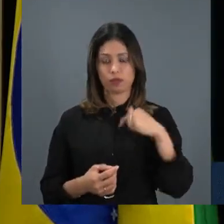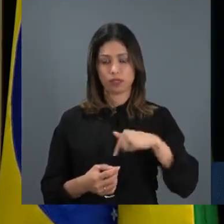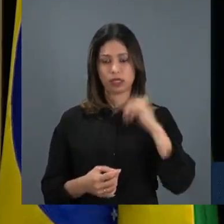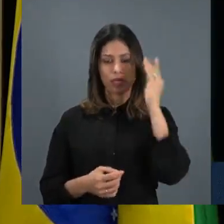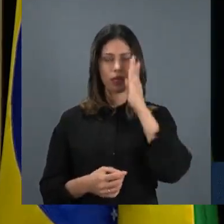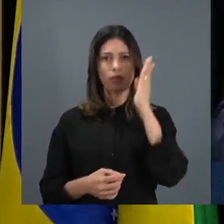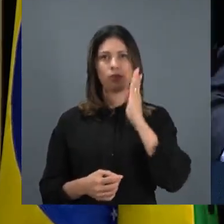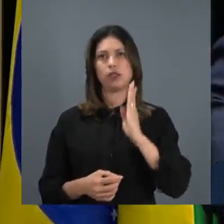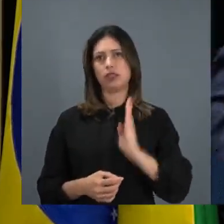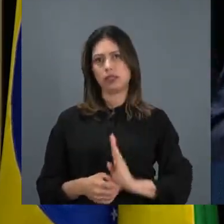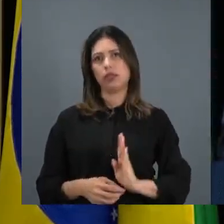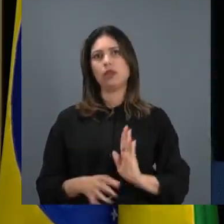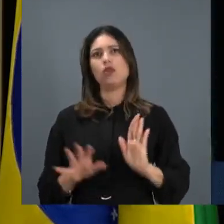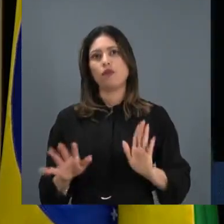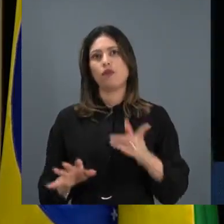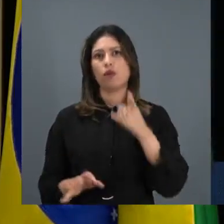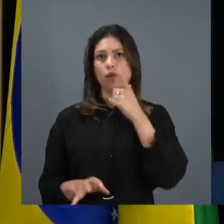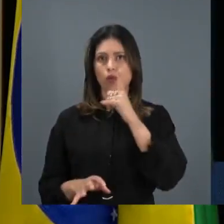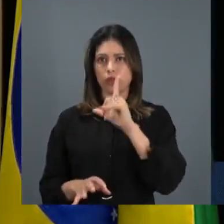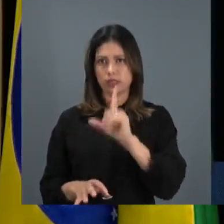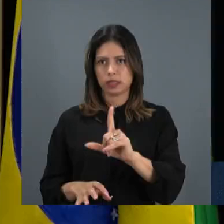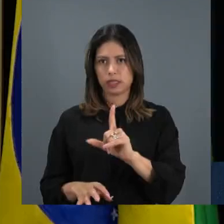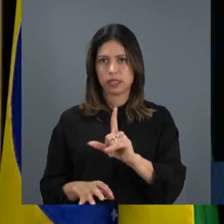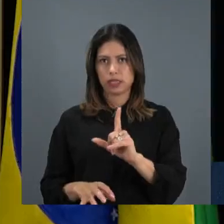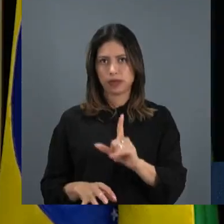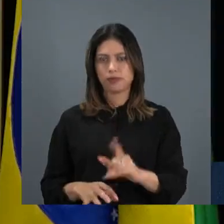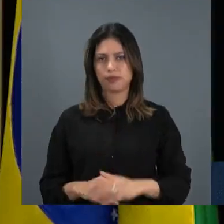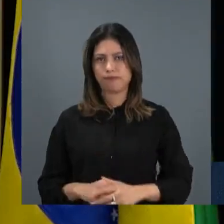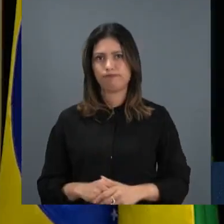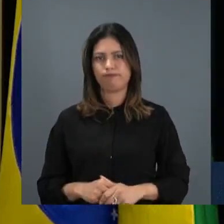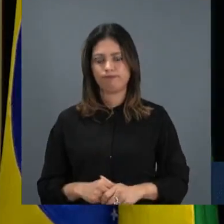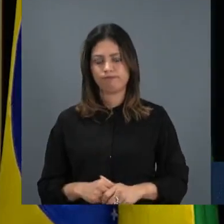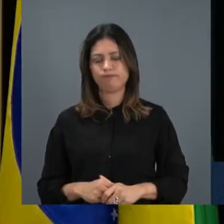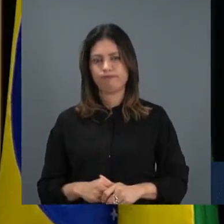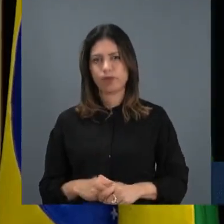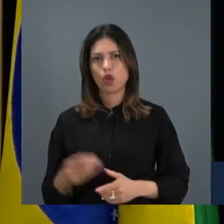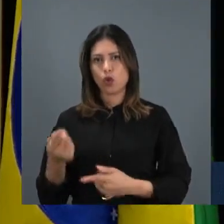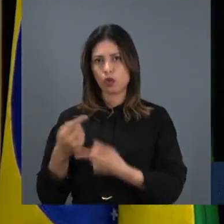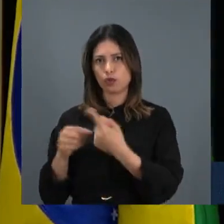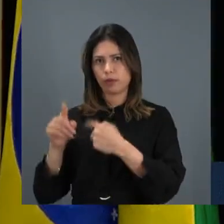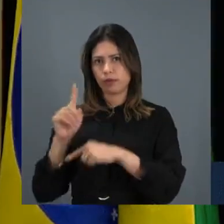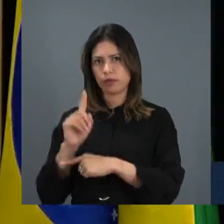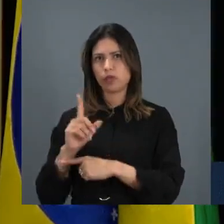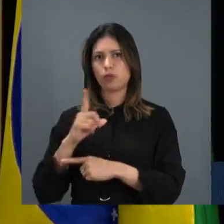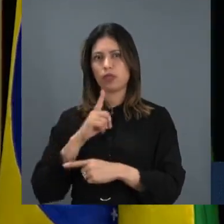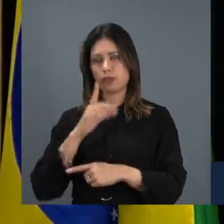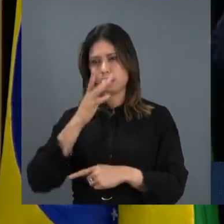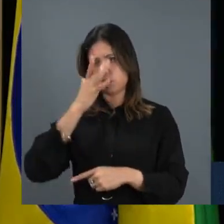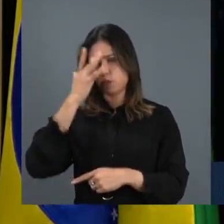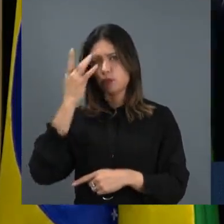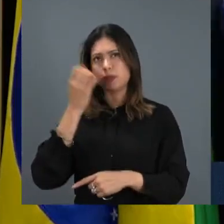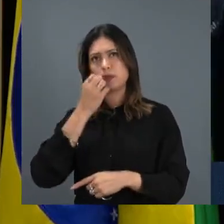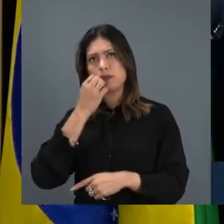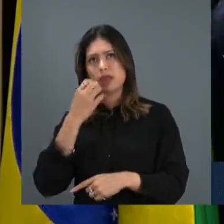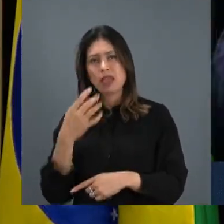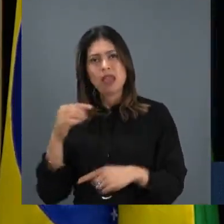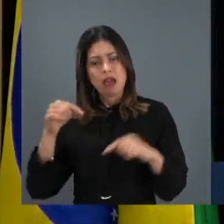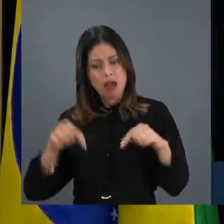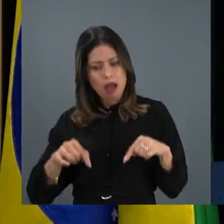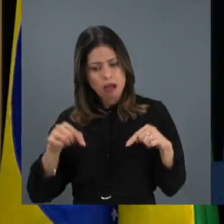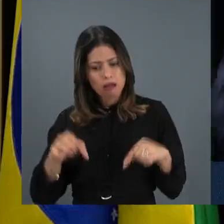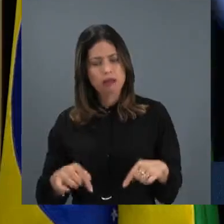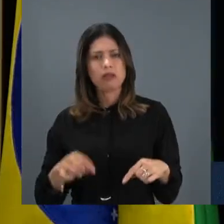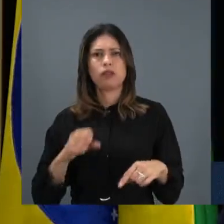vamos conseguir passar por isso com as pessoas de bem se manifestando, seja aqui dentro do